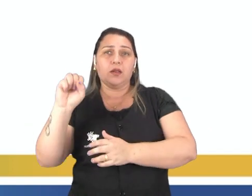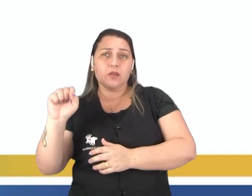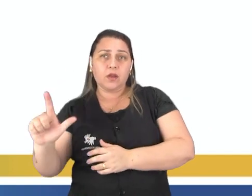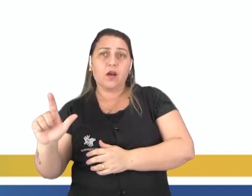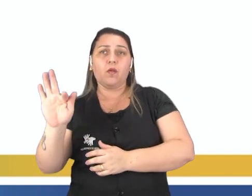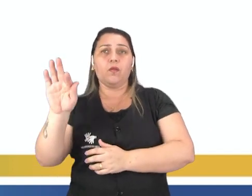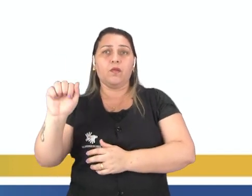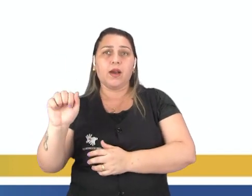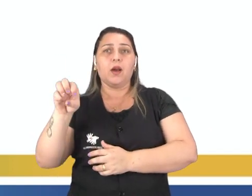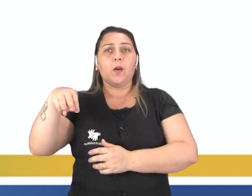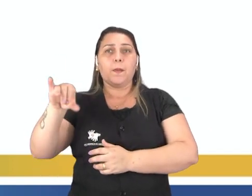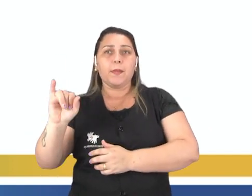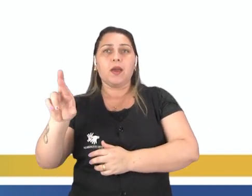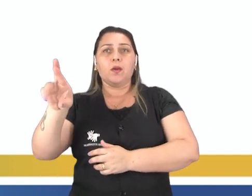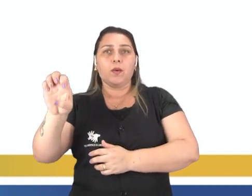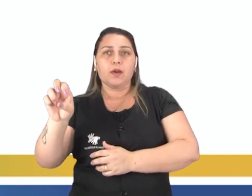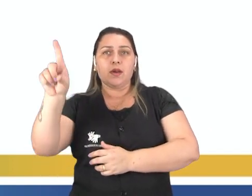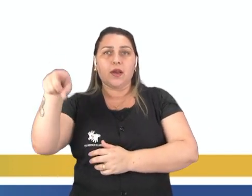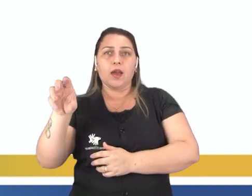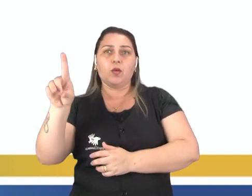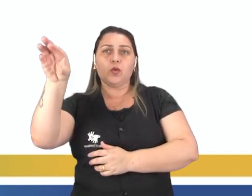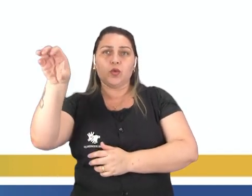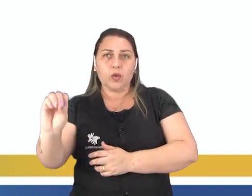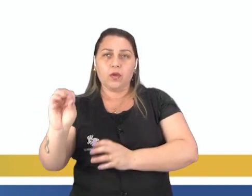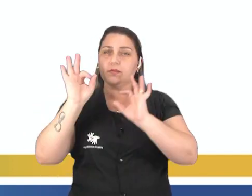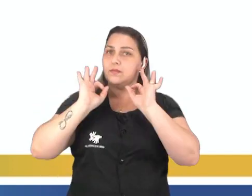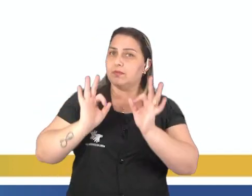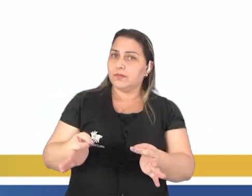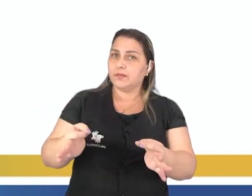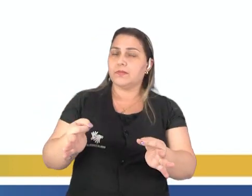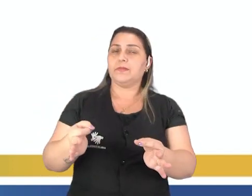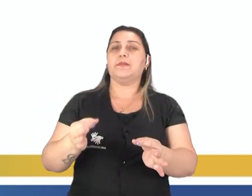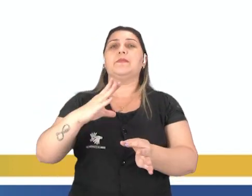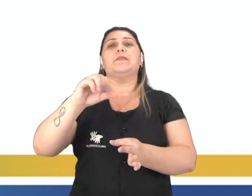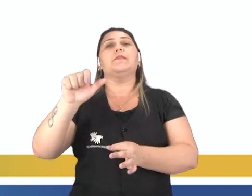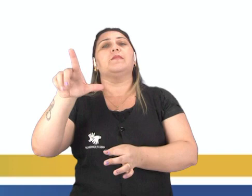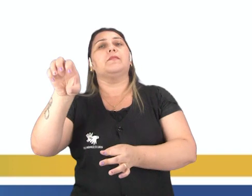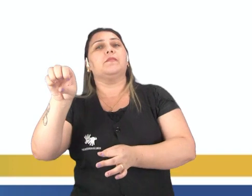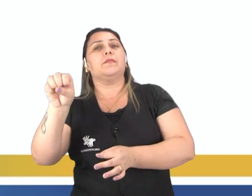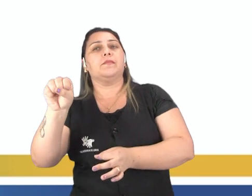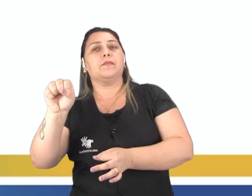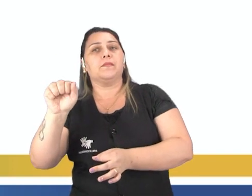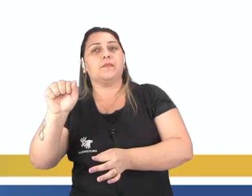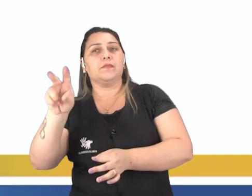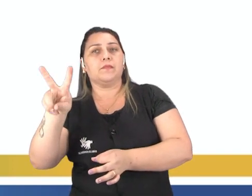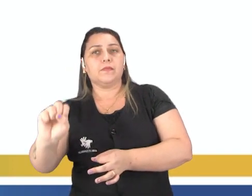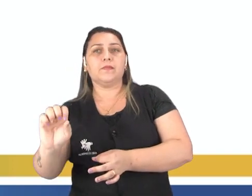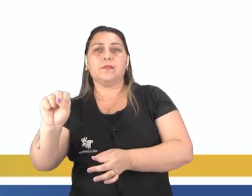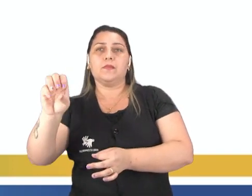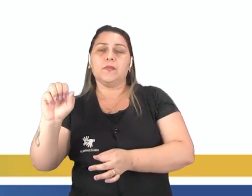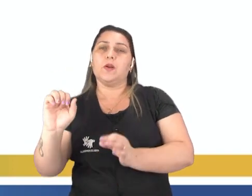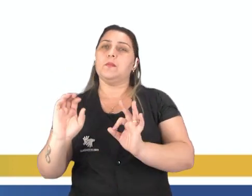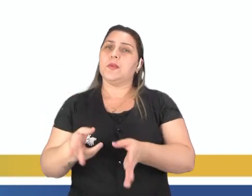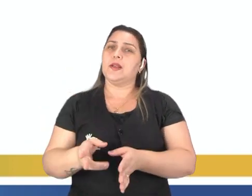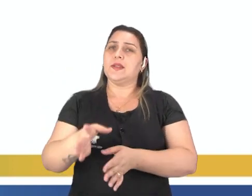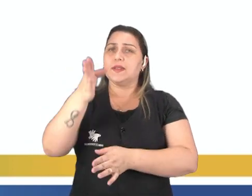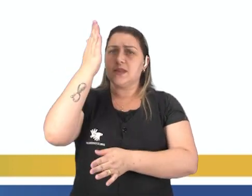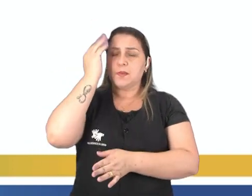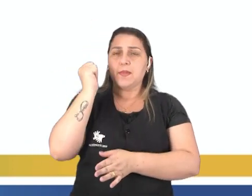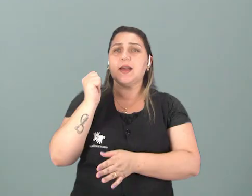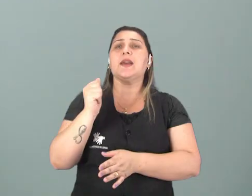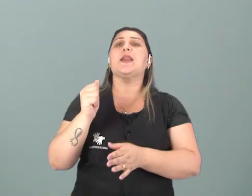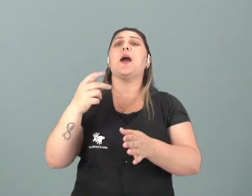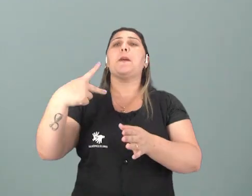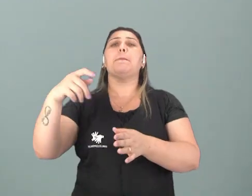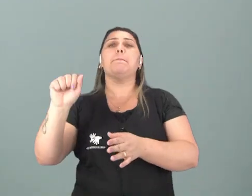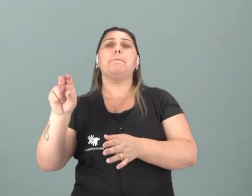O fá, o mi, o ré, o dó, certo? Então, a clave de sol, ela serve para identificar que naquela